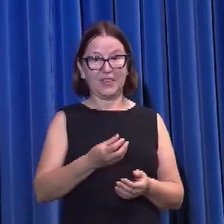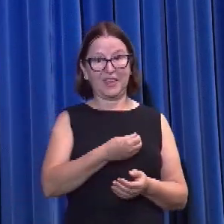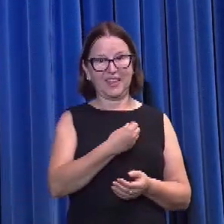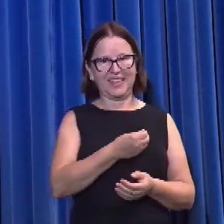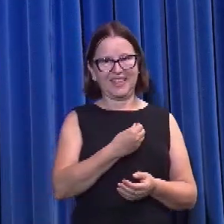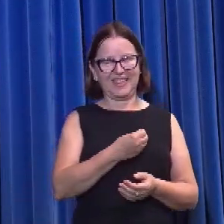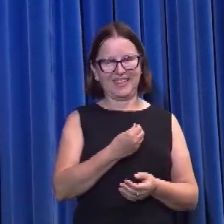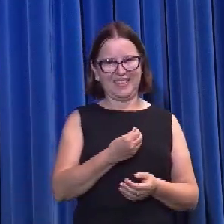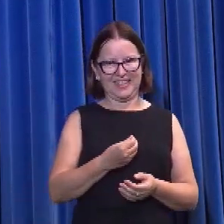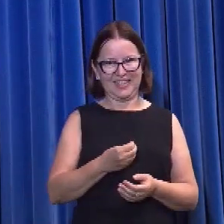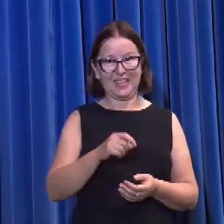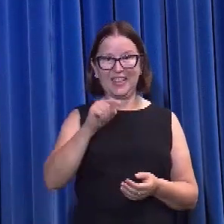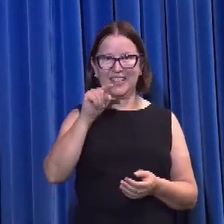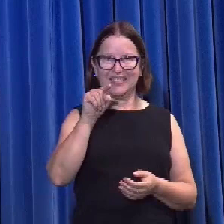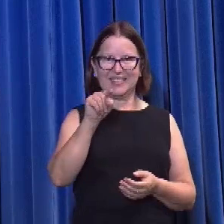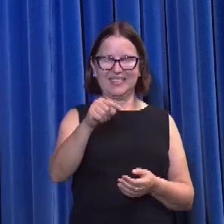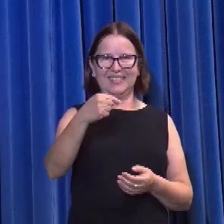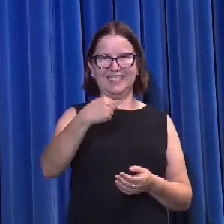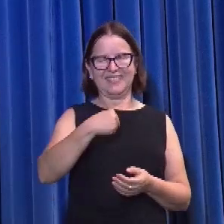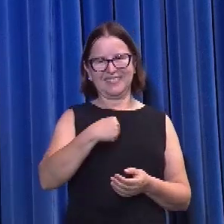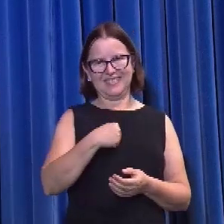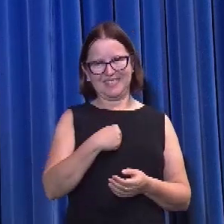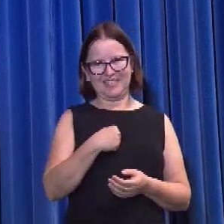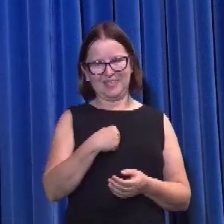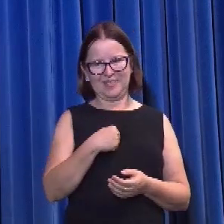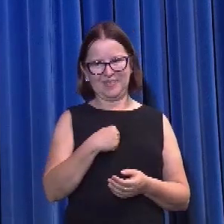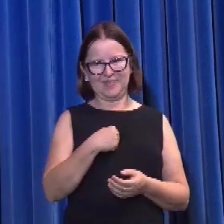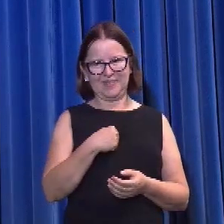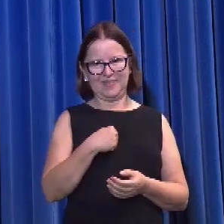Vidas que você e eu